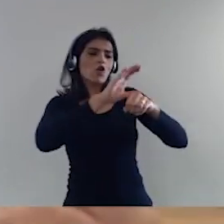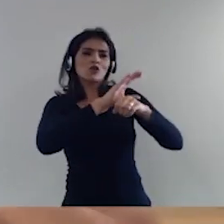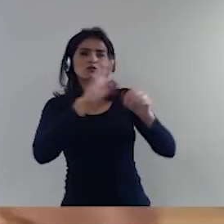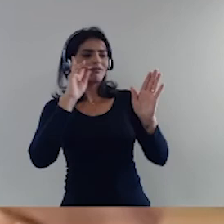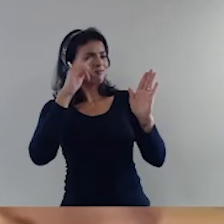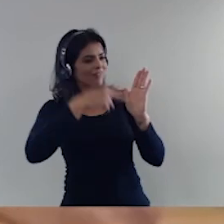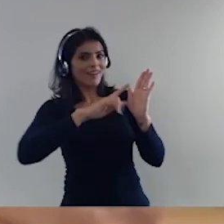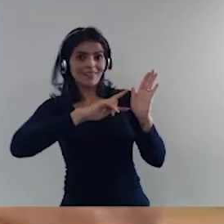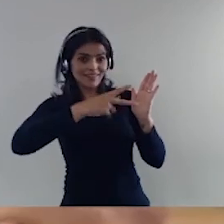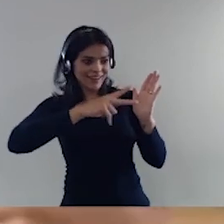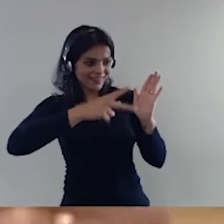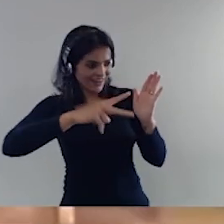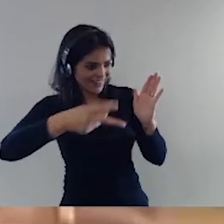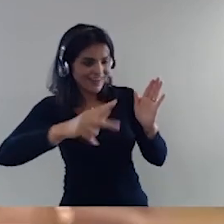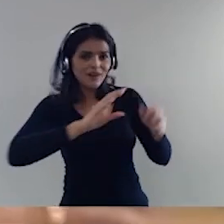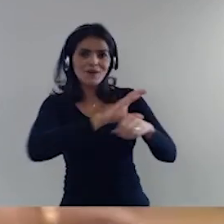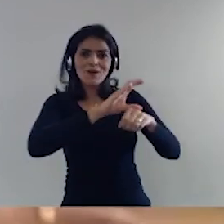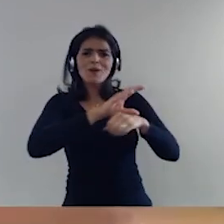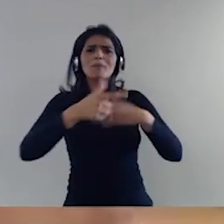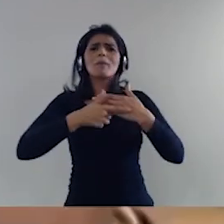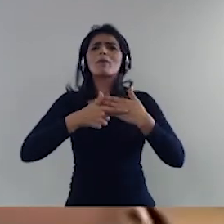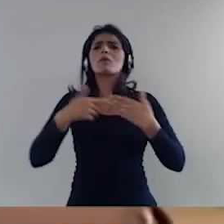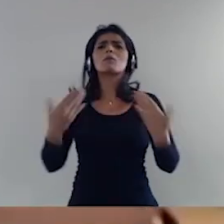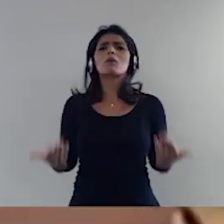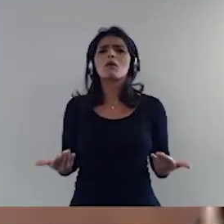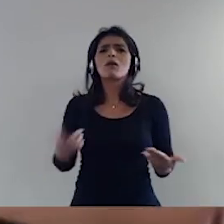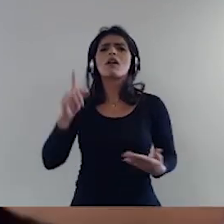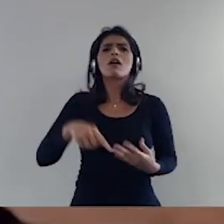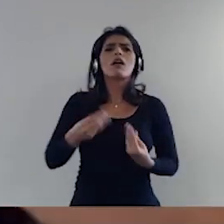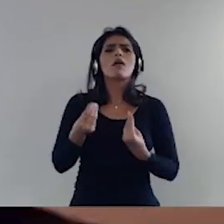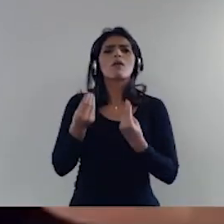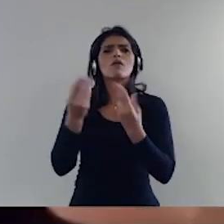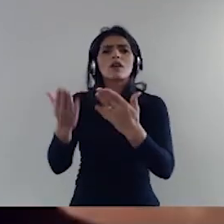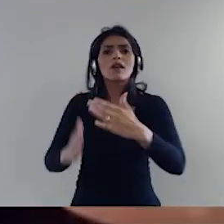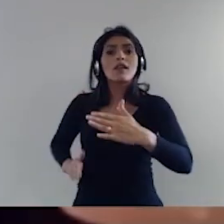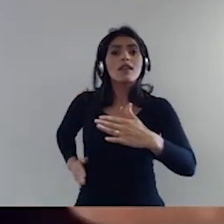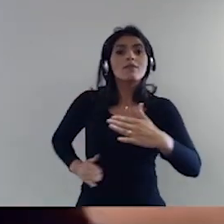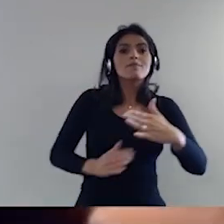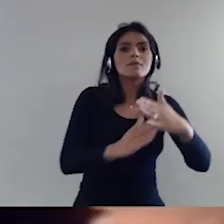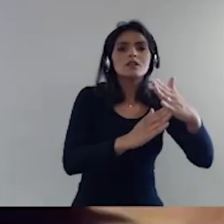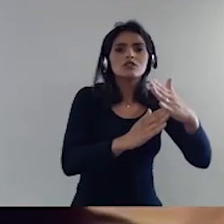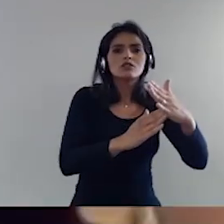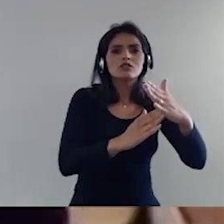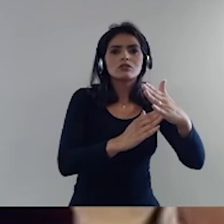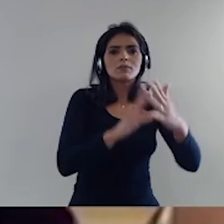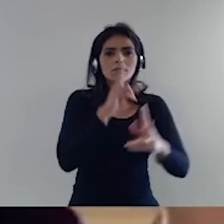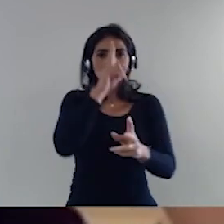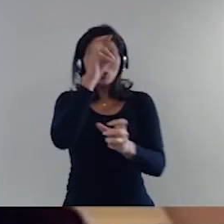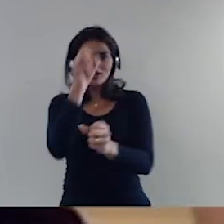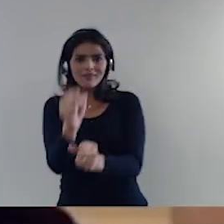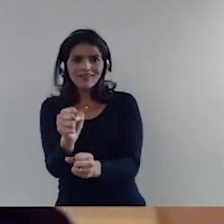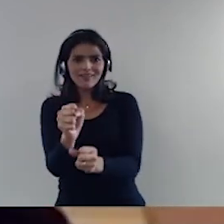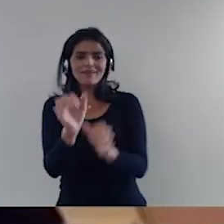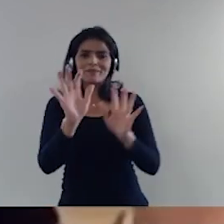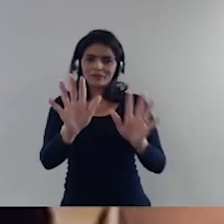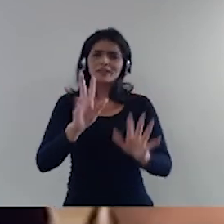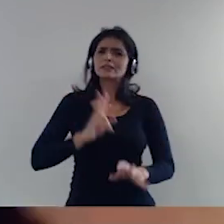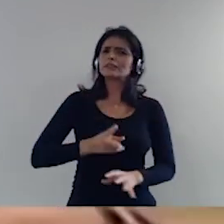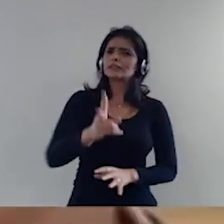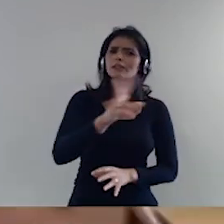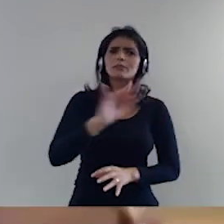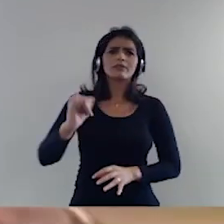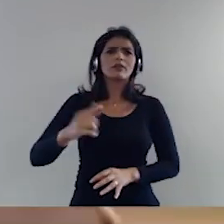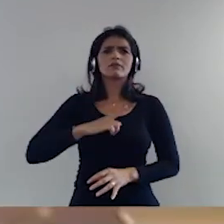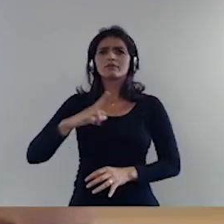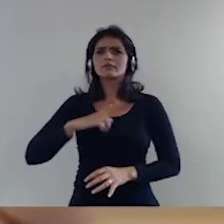grande papel da Constituição é oferecer limites ao poder. Portanto, sempre existirá